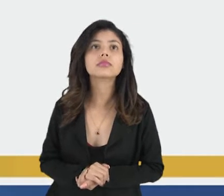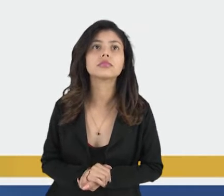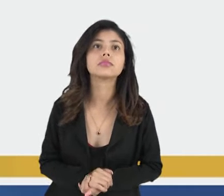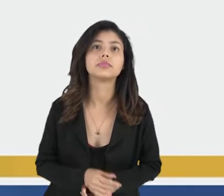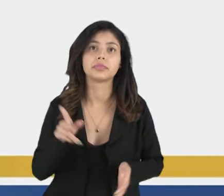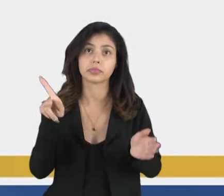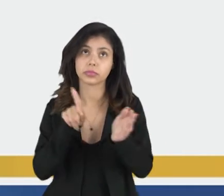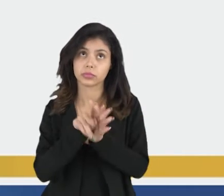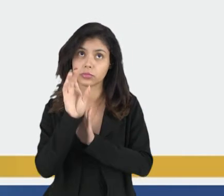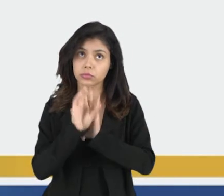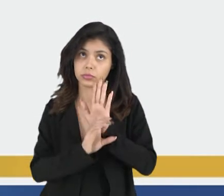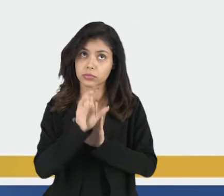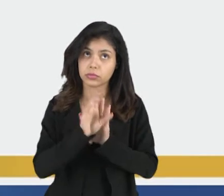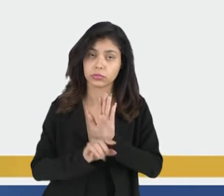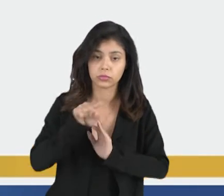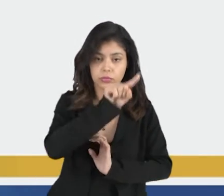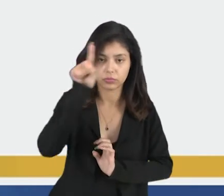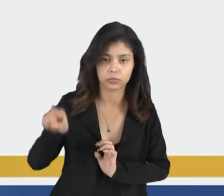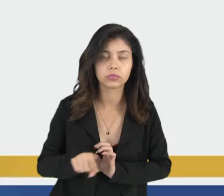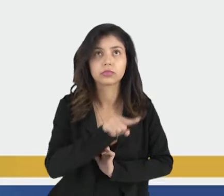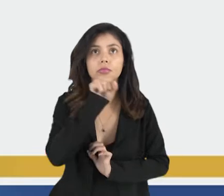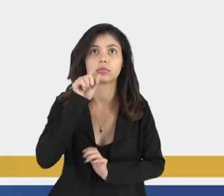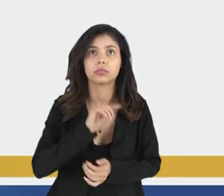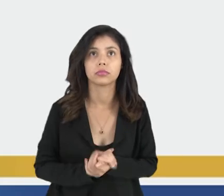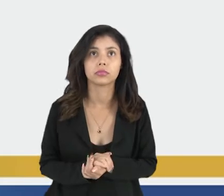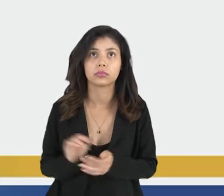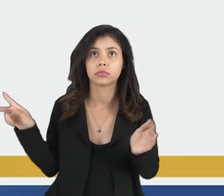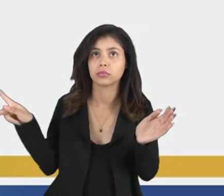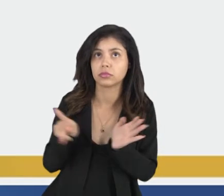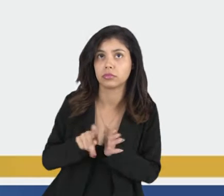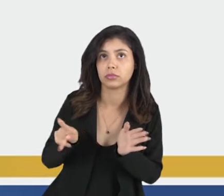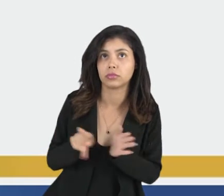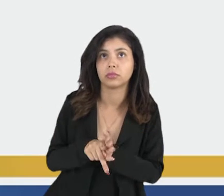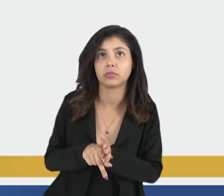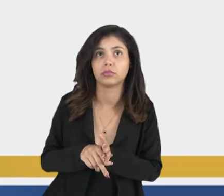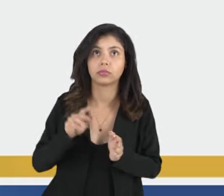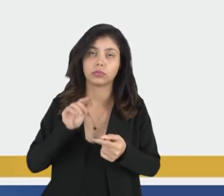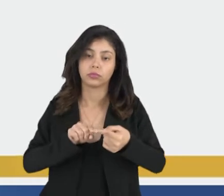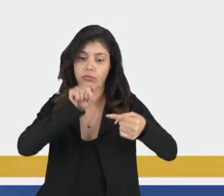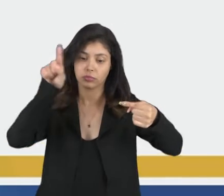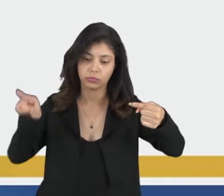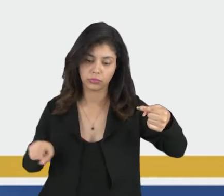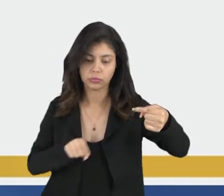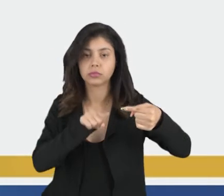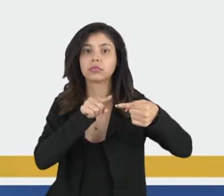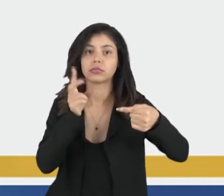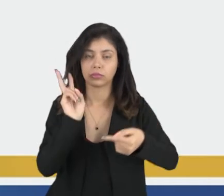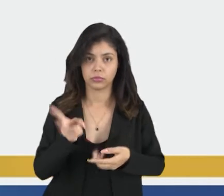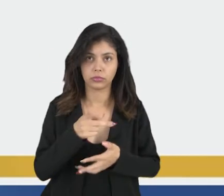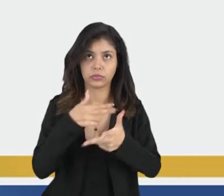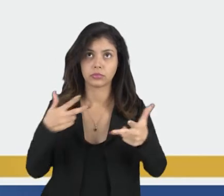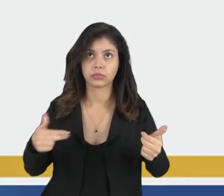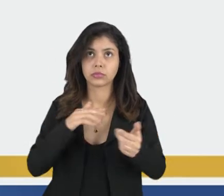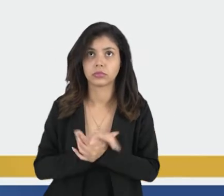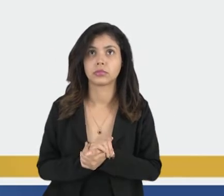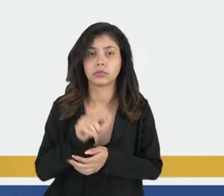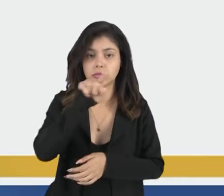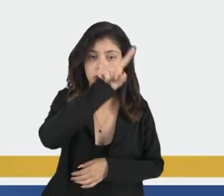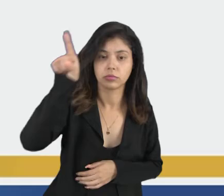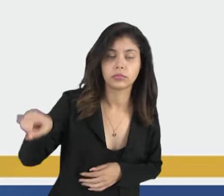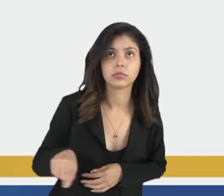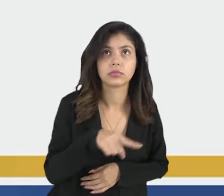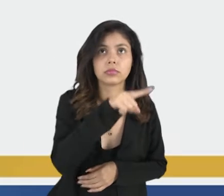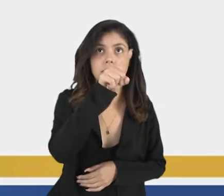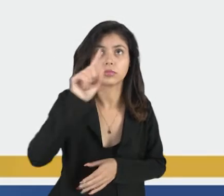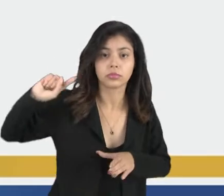A definição de círculo é decorrente da definição da circunferência, pois um círculo é a